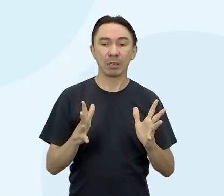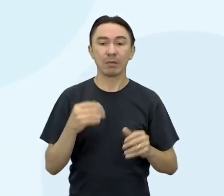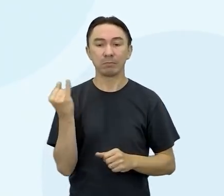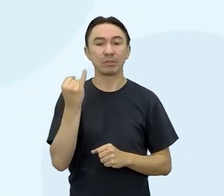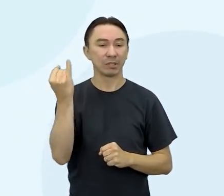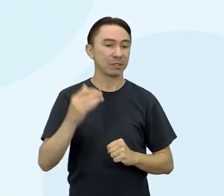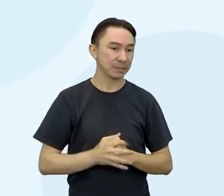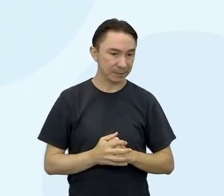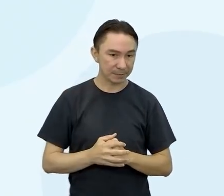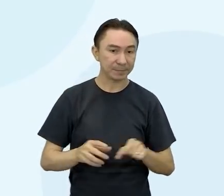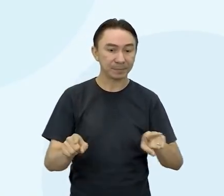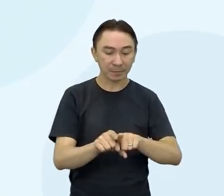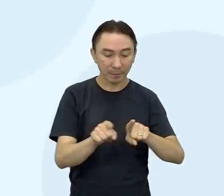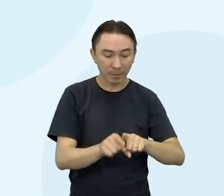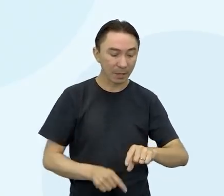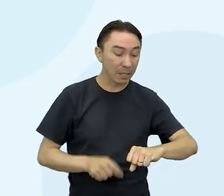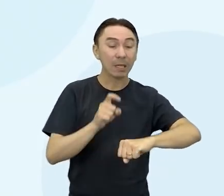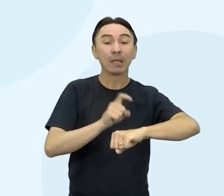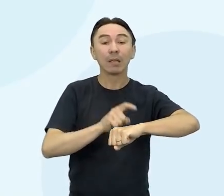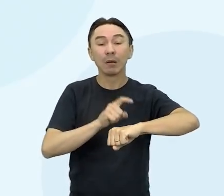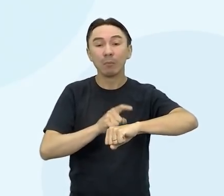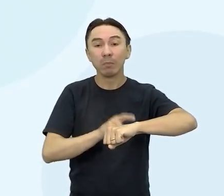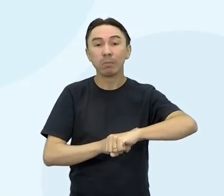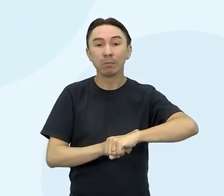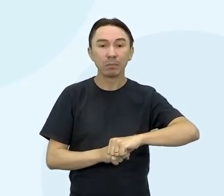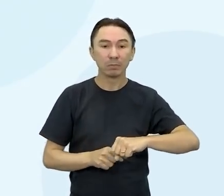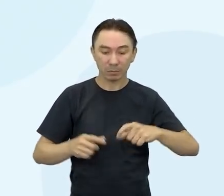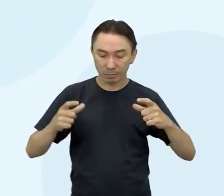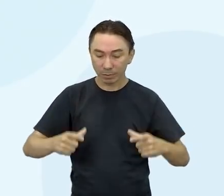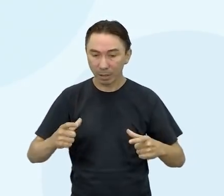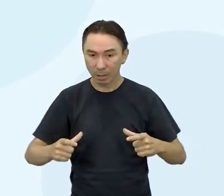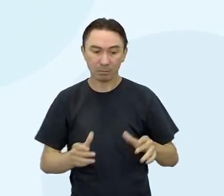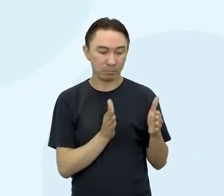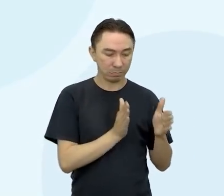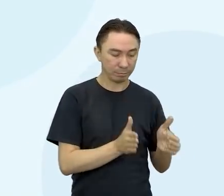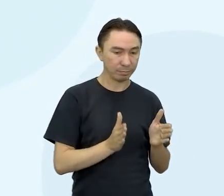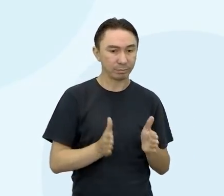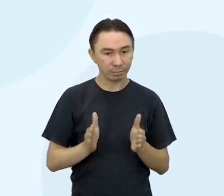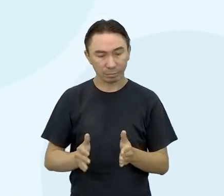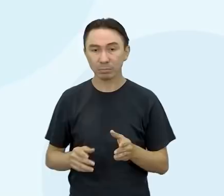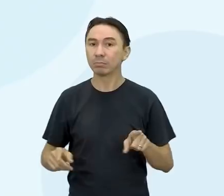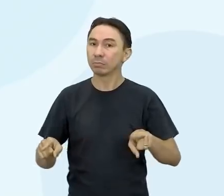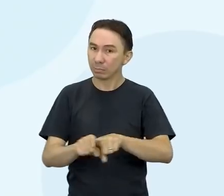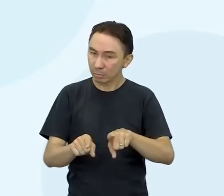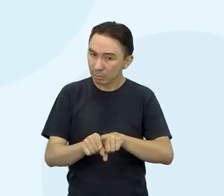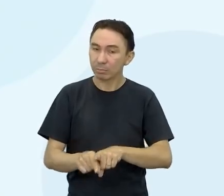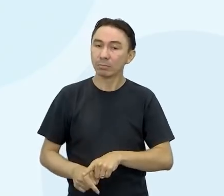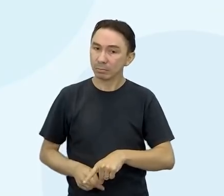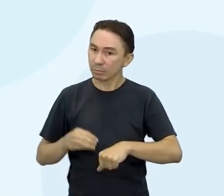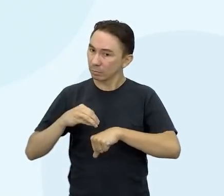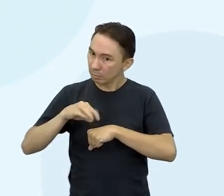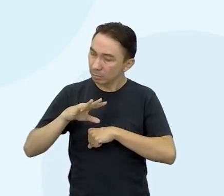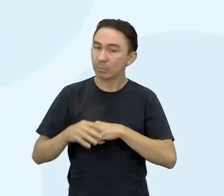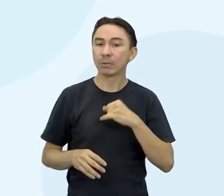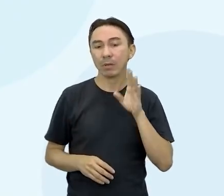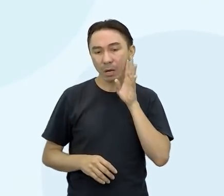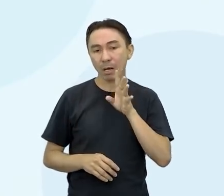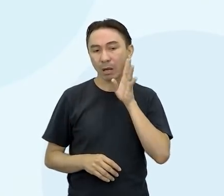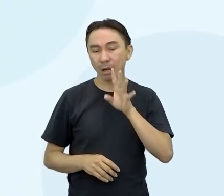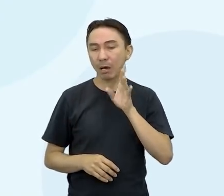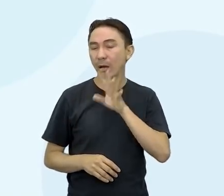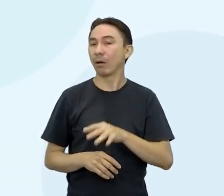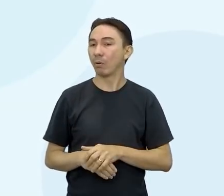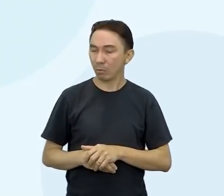tempos e espaços de maneira diferenciada também é outra alternativa legal para se trabalhar agora no mês de fevereiro, essa ideia